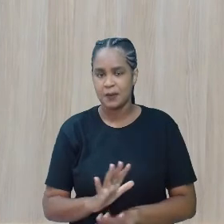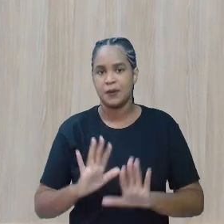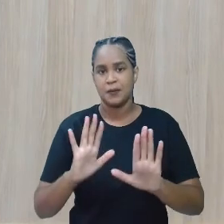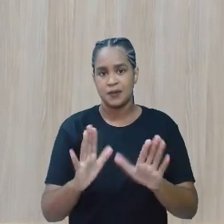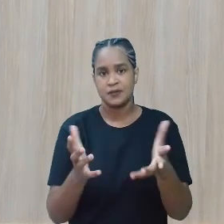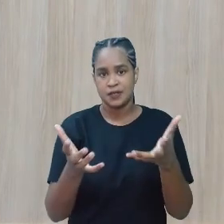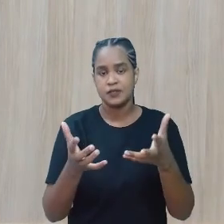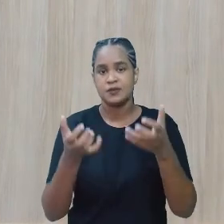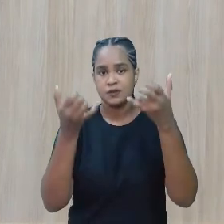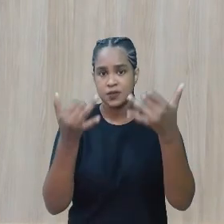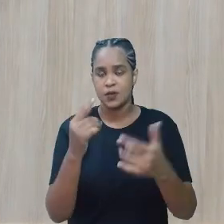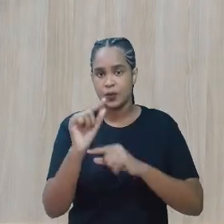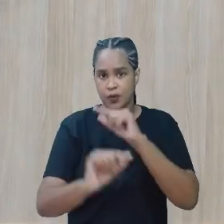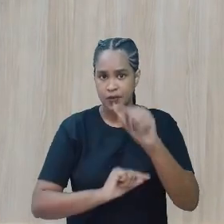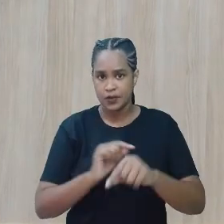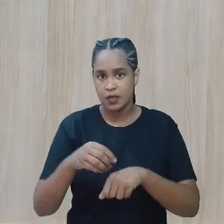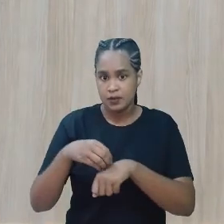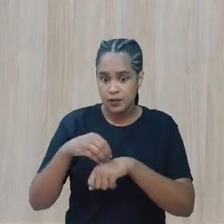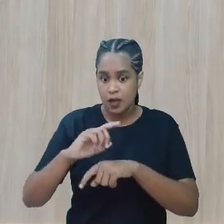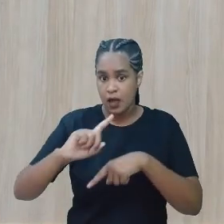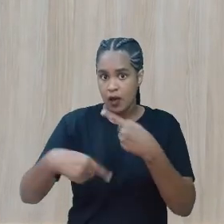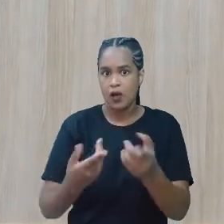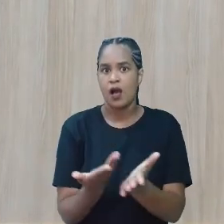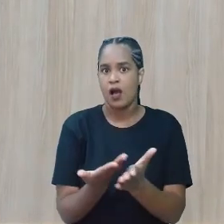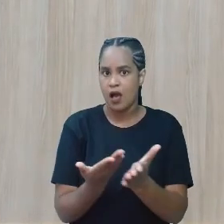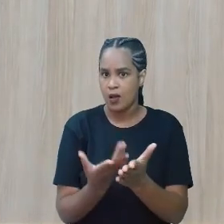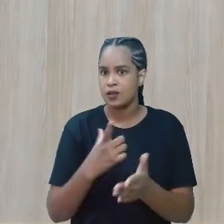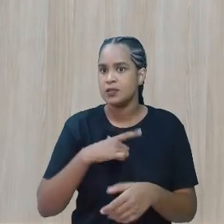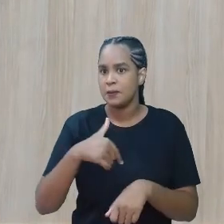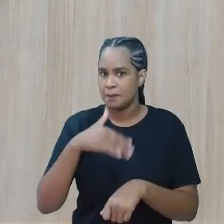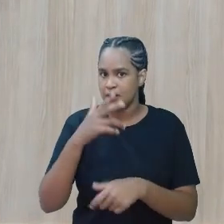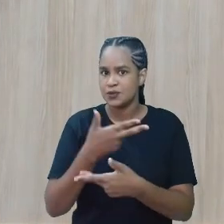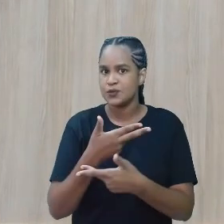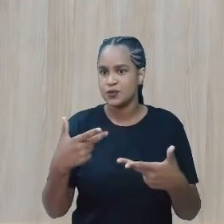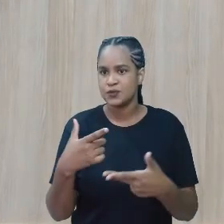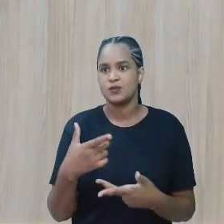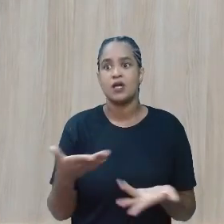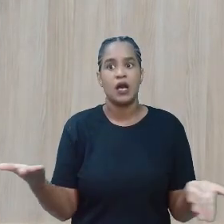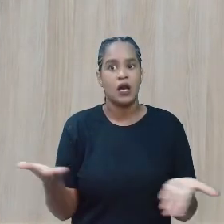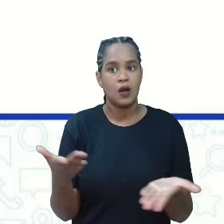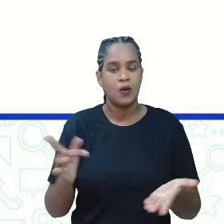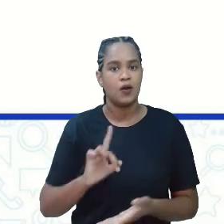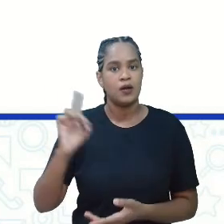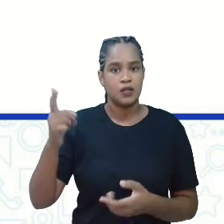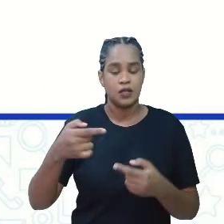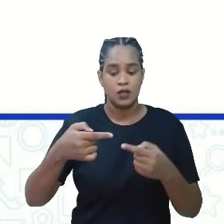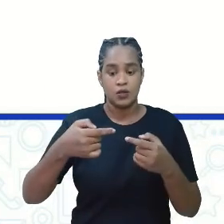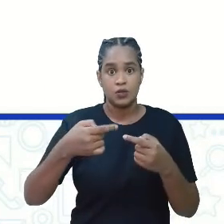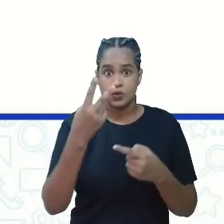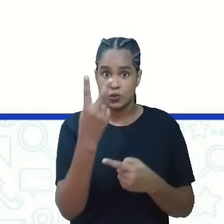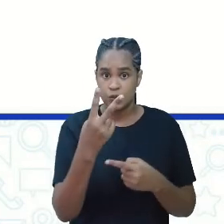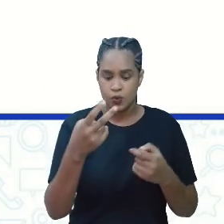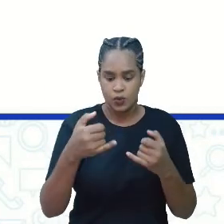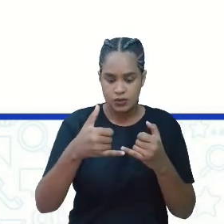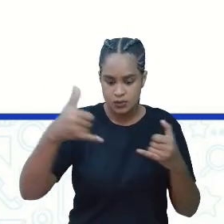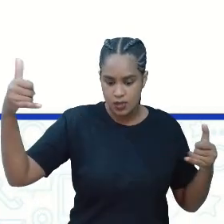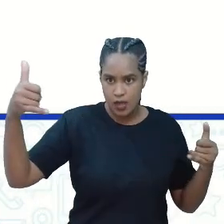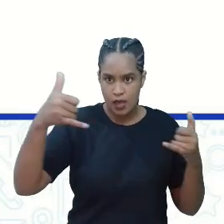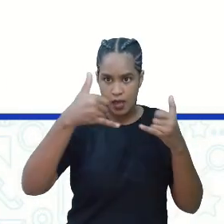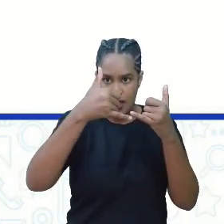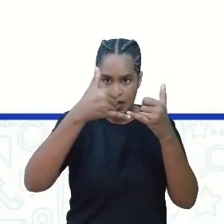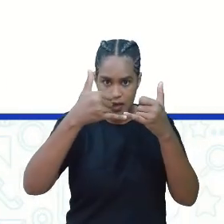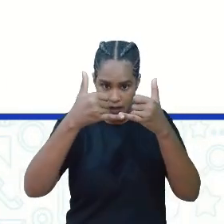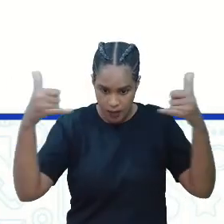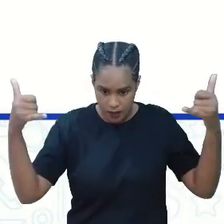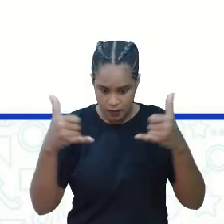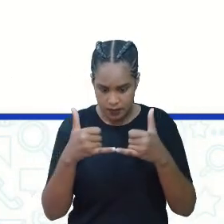para falar que na próxima aula a gente vai elevar o nível da coisa, tá bom? A gente tem agora aí, ó, duas retas paralelas, a reta R e a reta